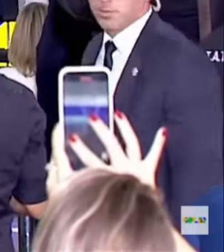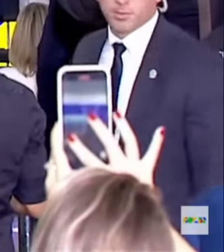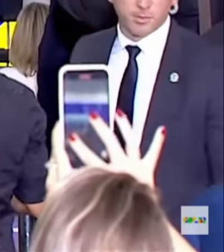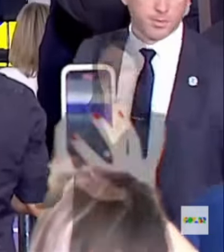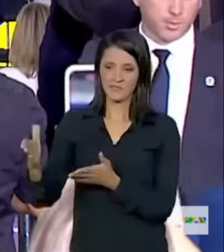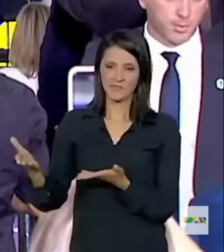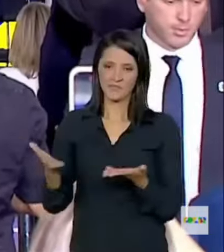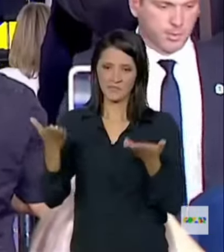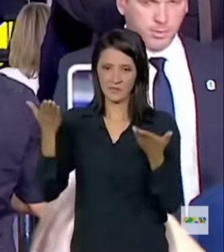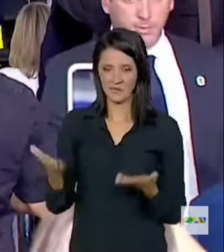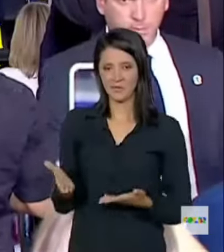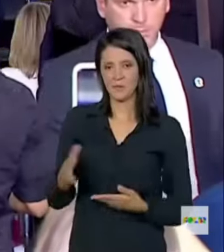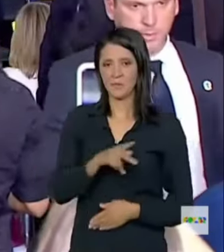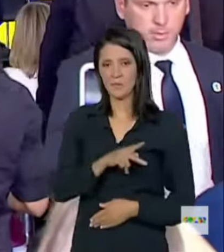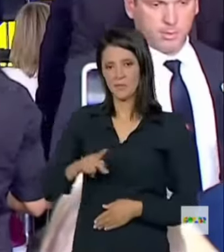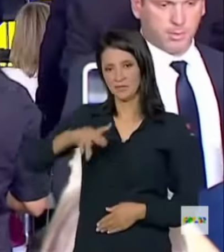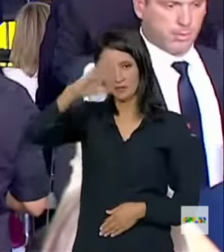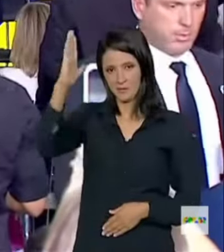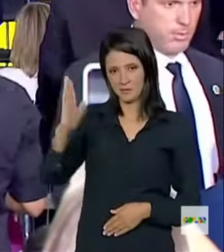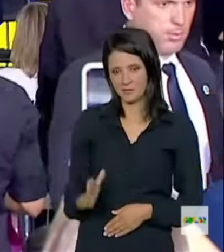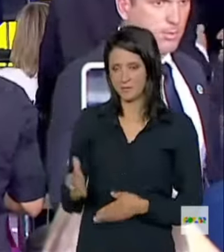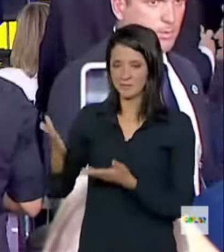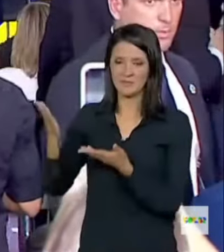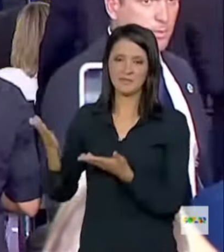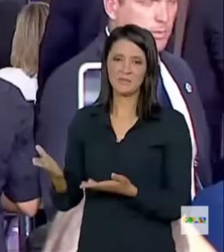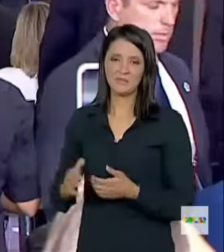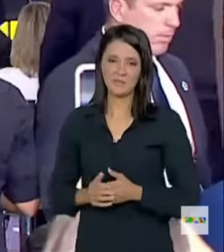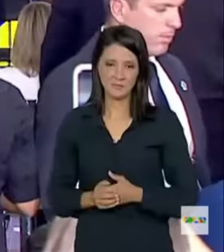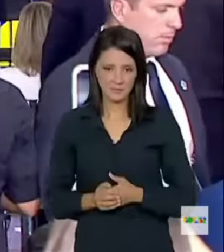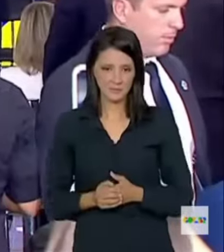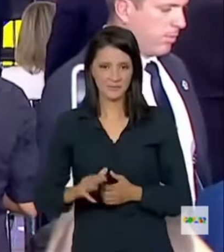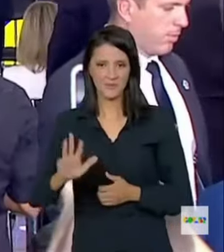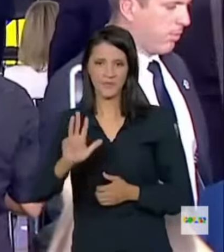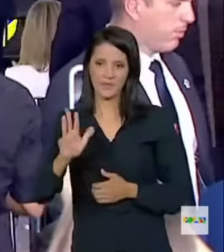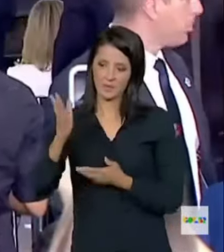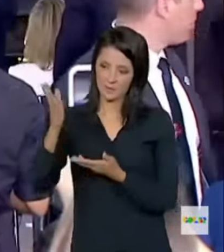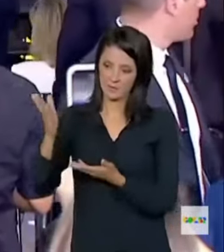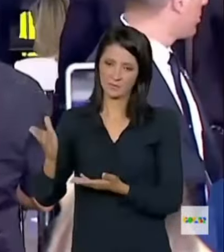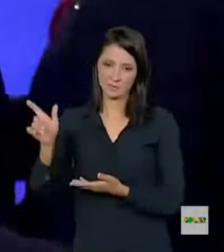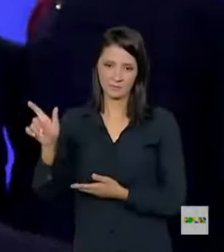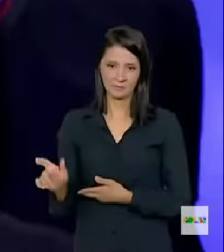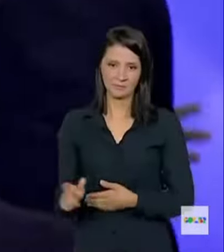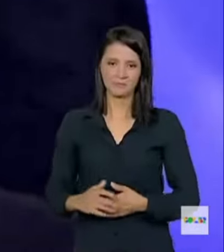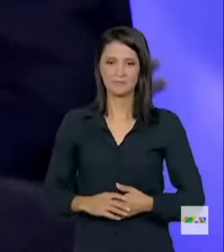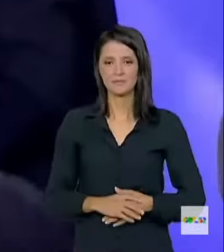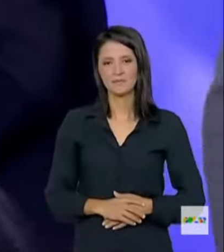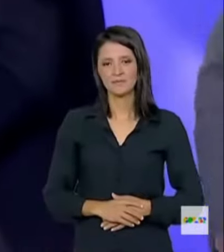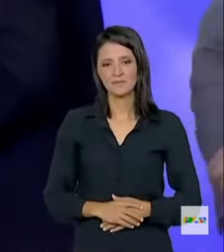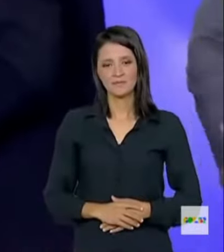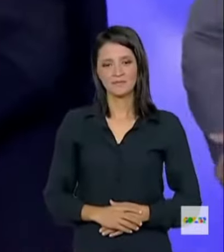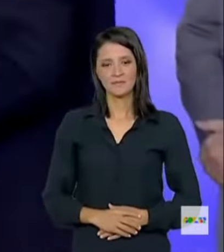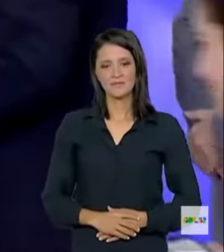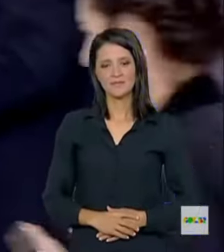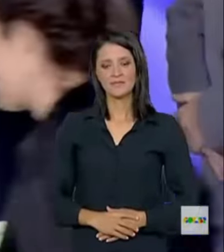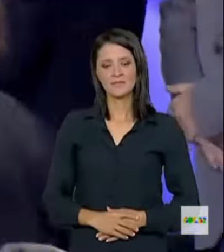Com a palavra, o presidente da República, Luiz Inácio Lula da Silva.